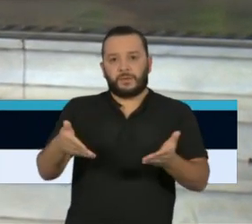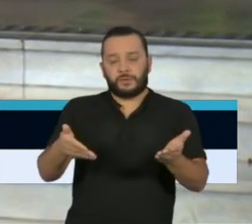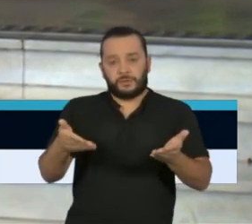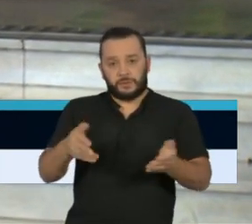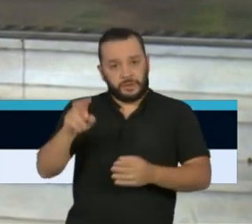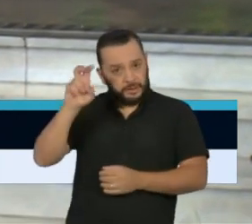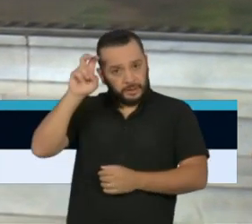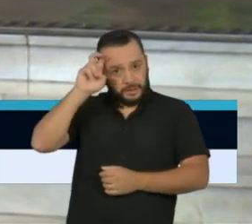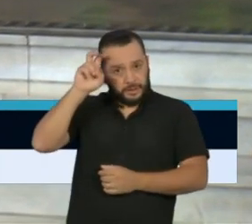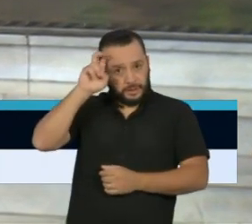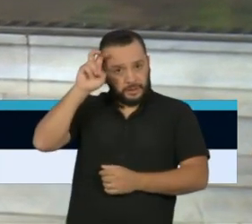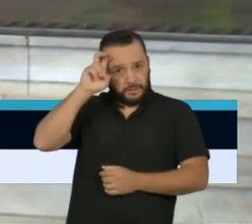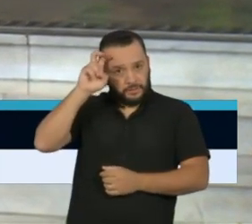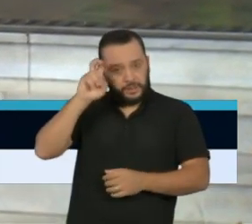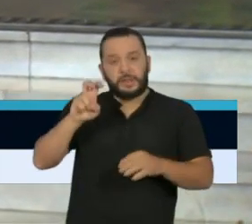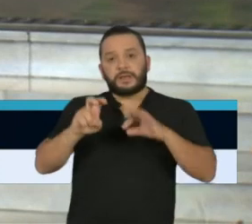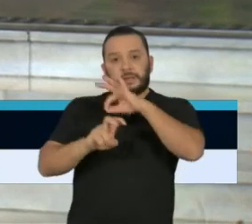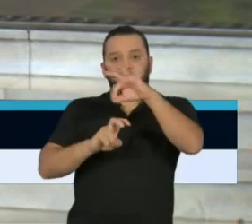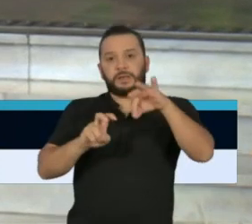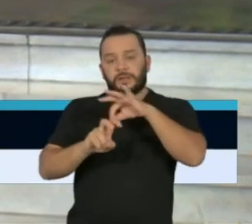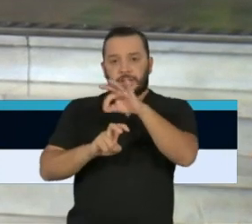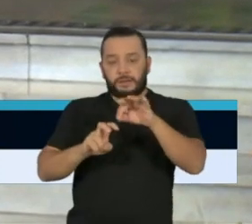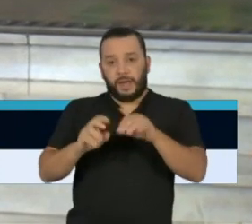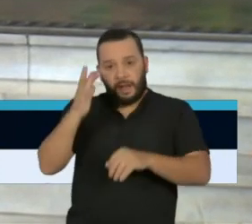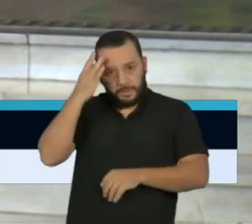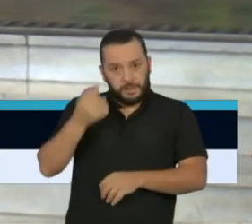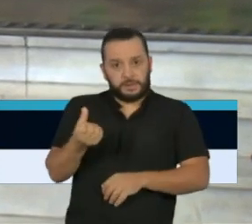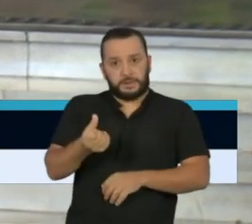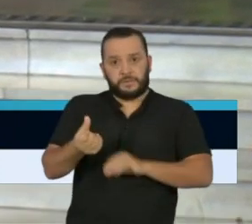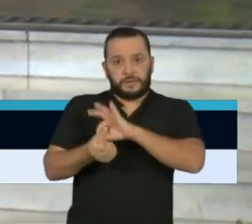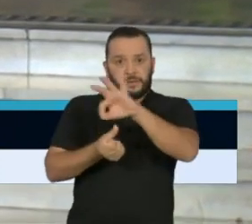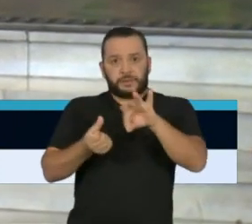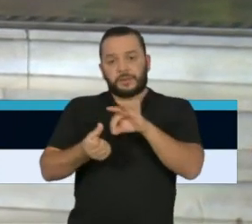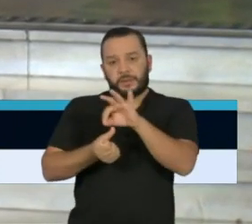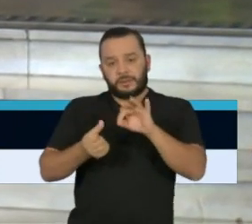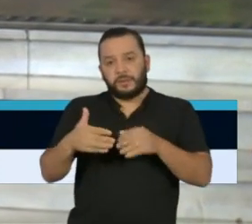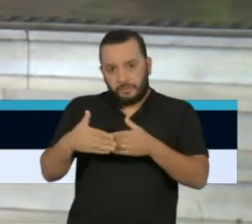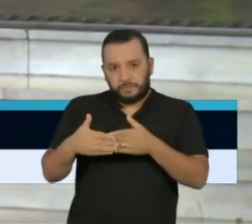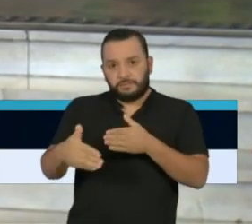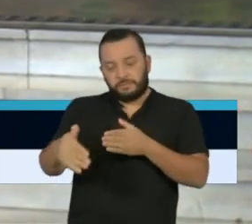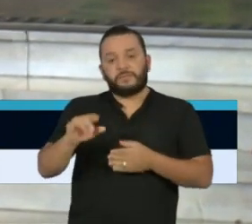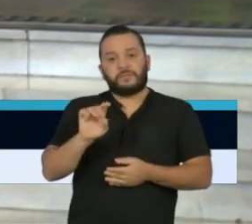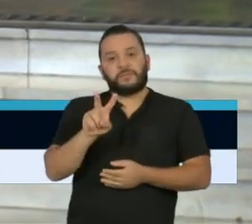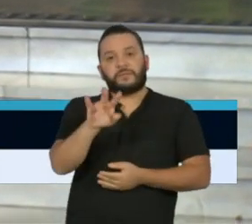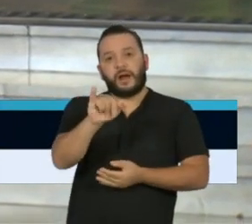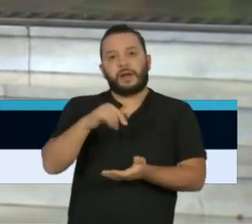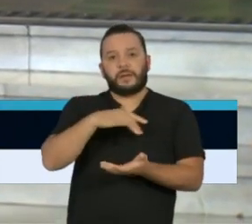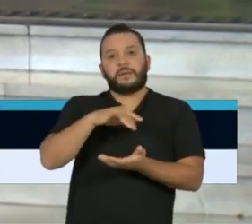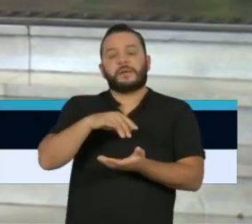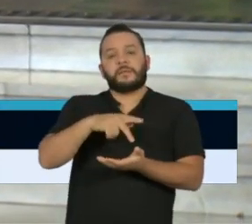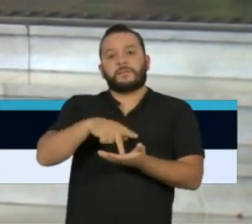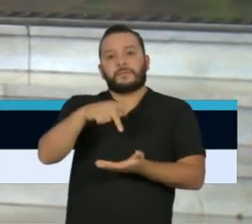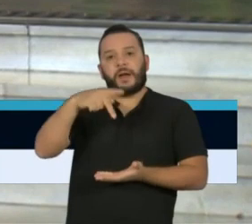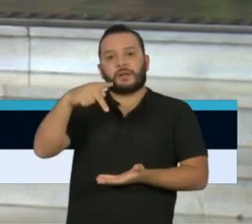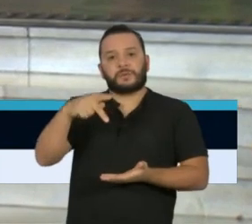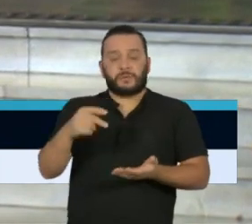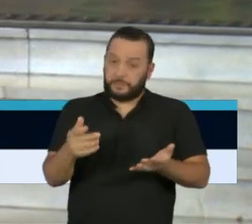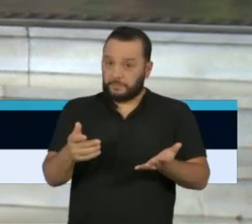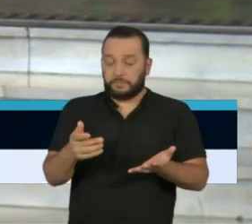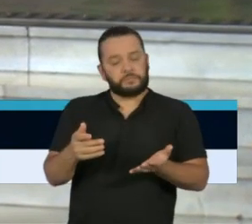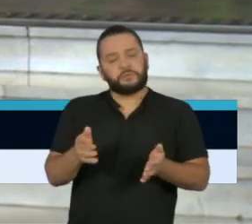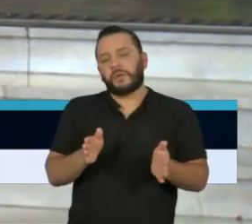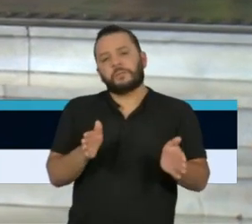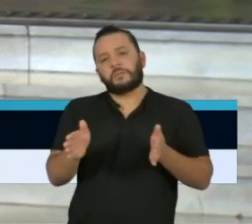santa, véspera da sexta-feira santa, período de Páscoa, momento que reforçamos que a união e